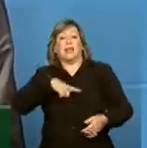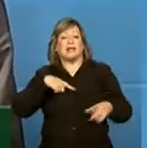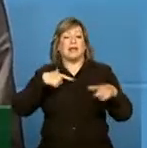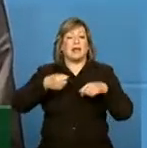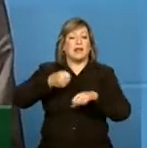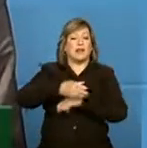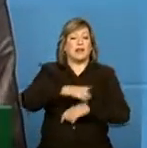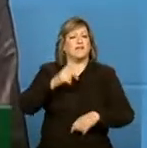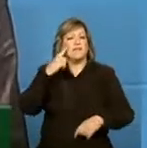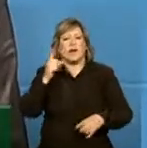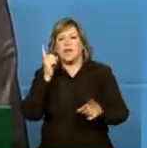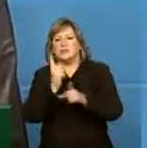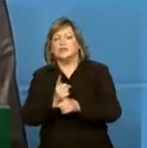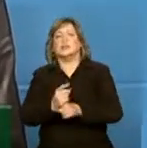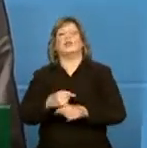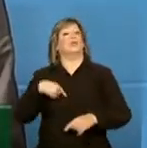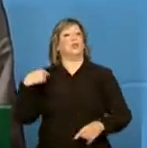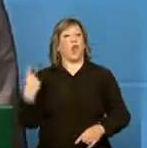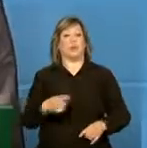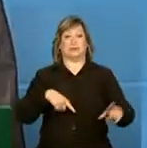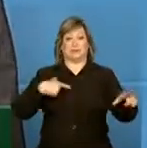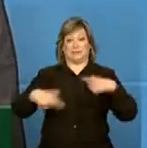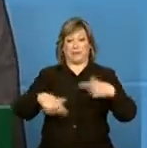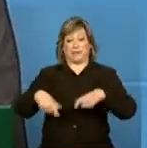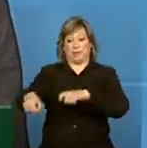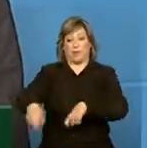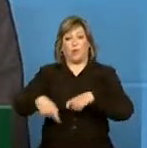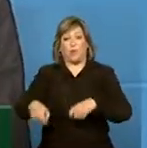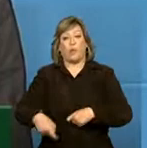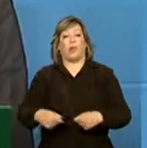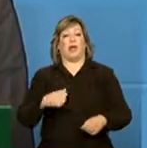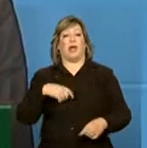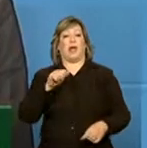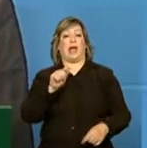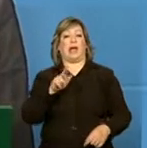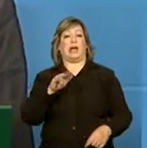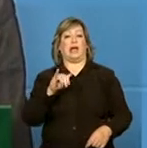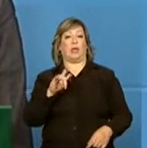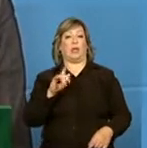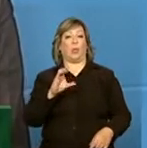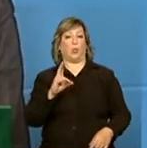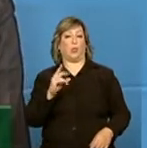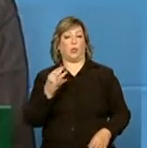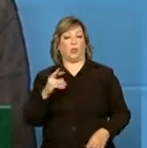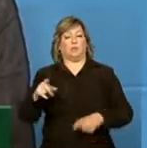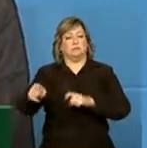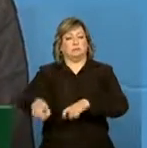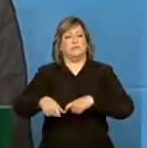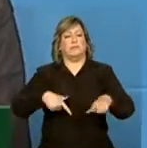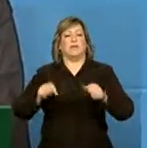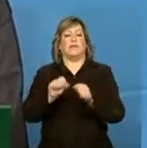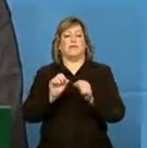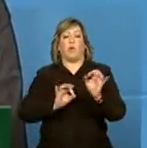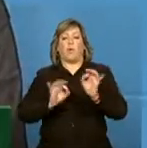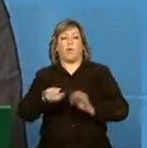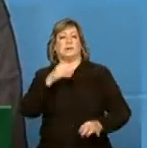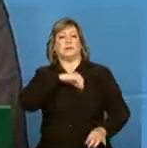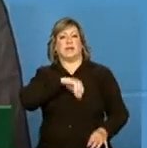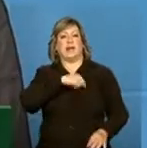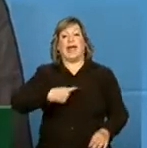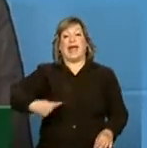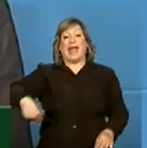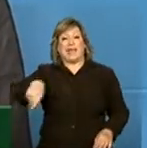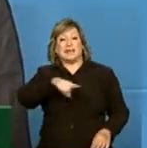Vamos nos organizar, trabalhadores rurais, agricultores, para que possamos negociar salários até que nenhuma dessas famílias rurais